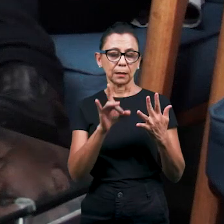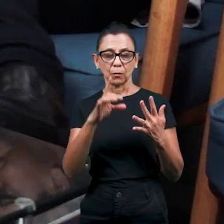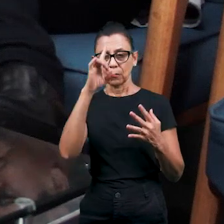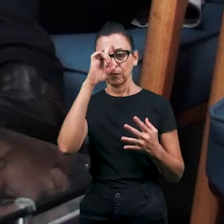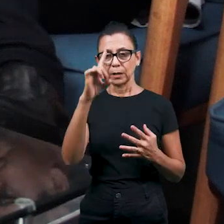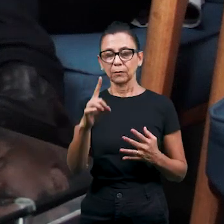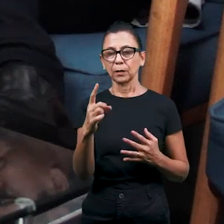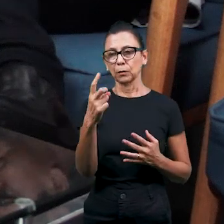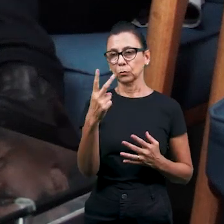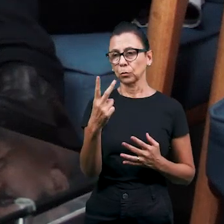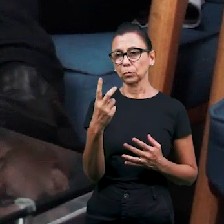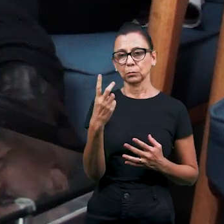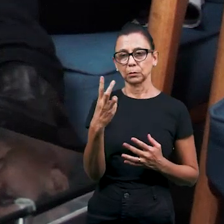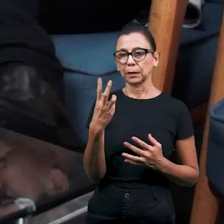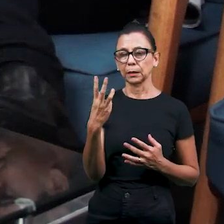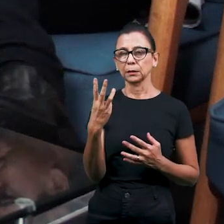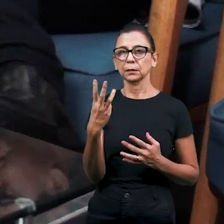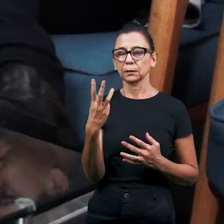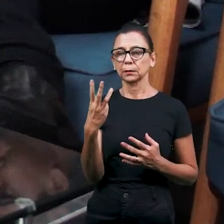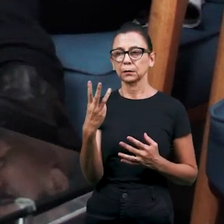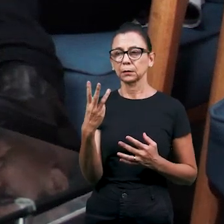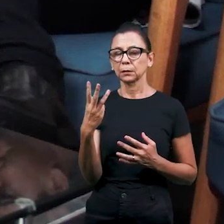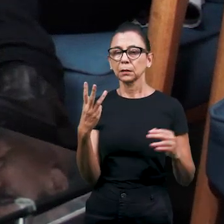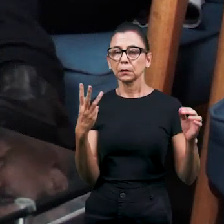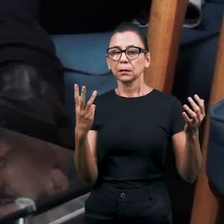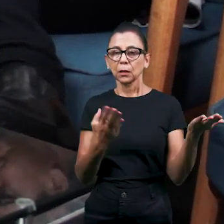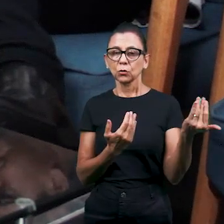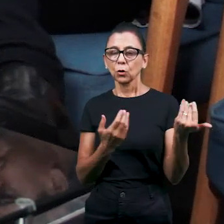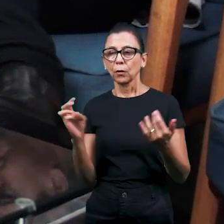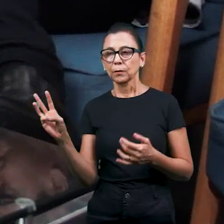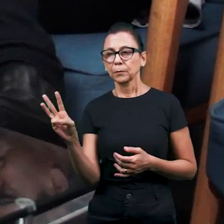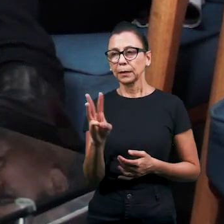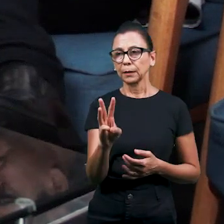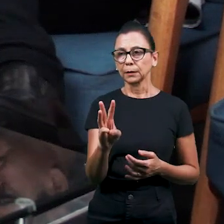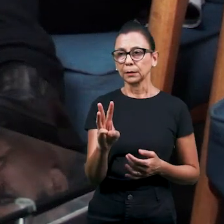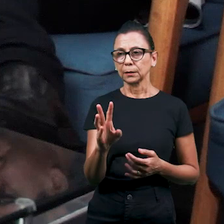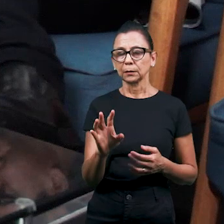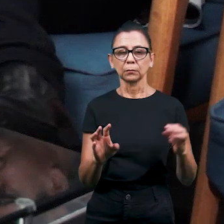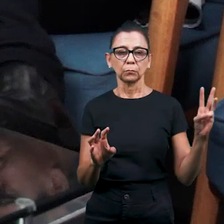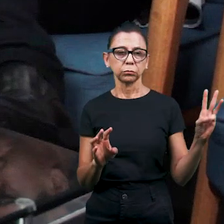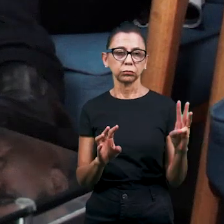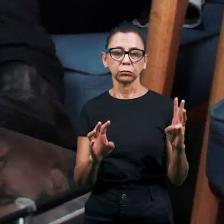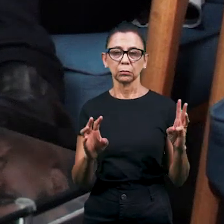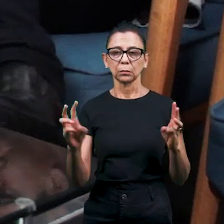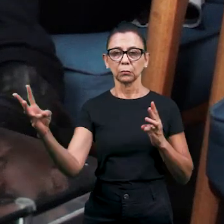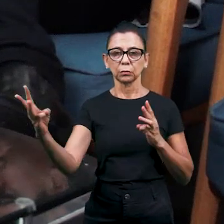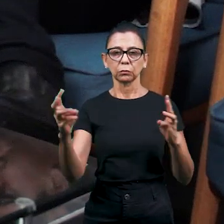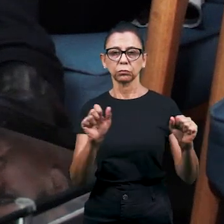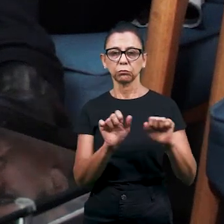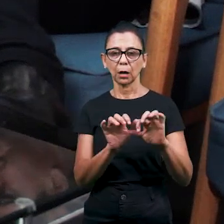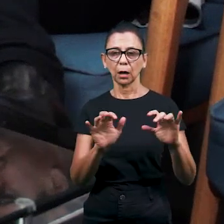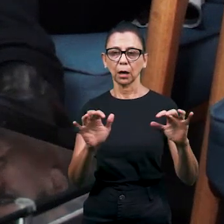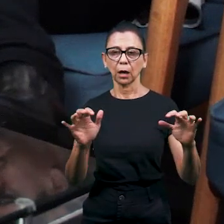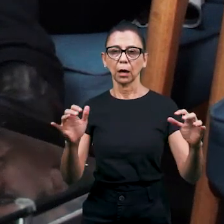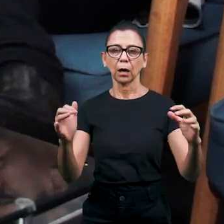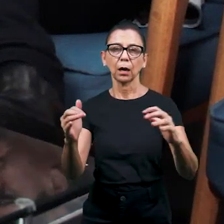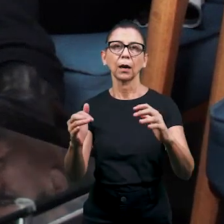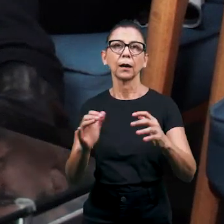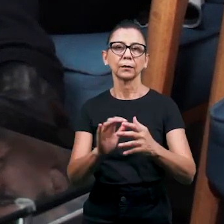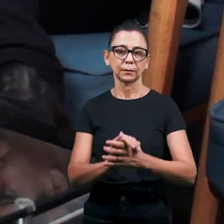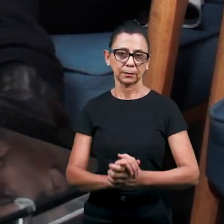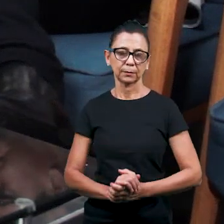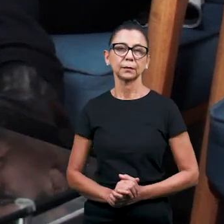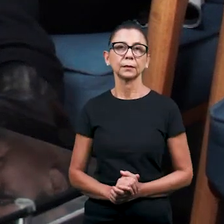isso não exclui os demais jovens, porque aqueles 2 jovens podem procurar e devem procurar na igreja